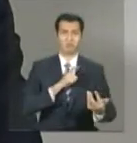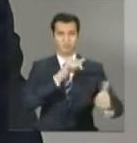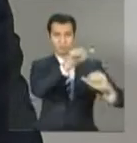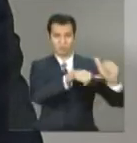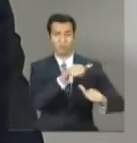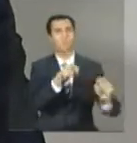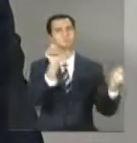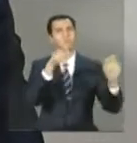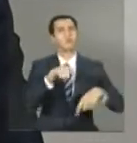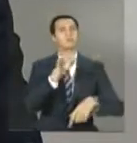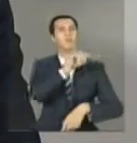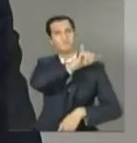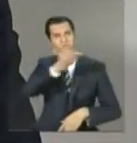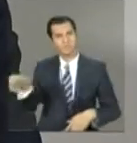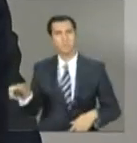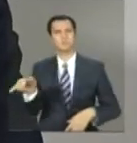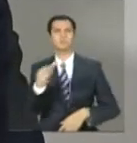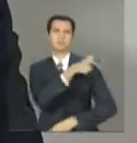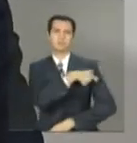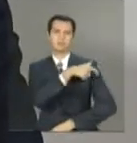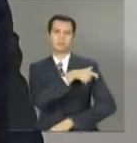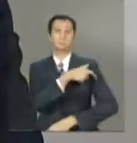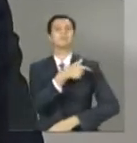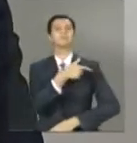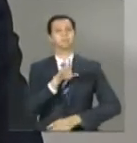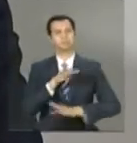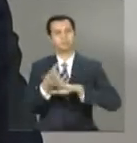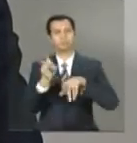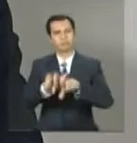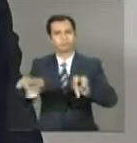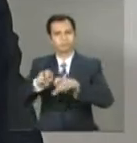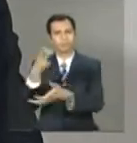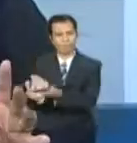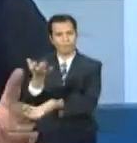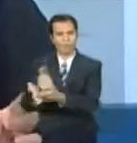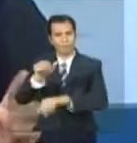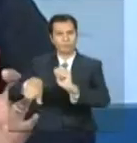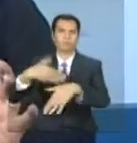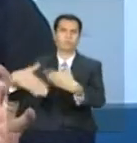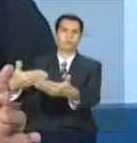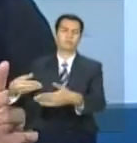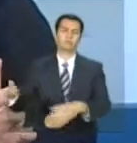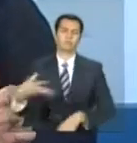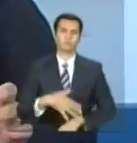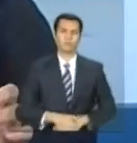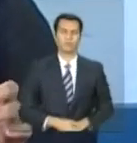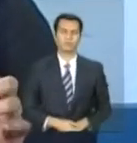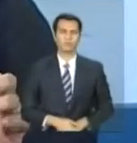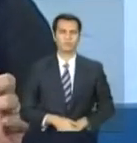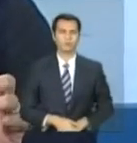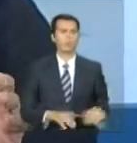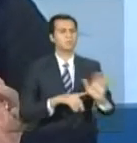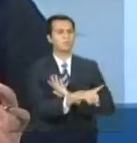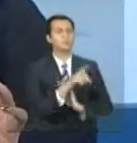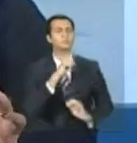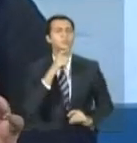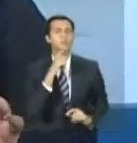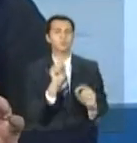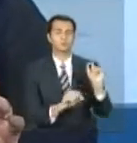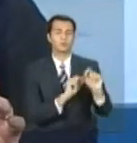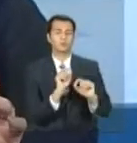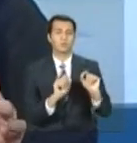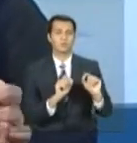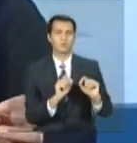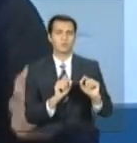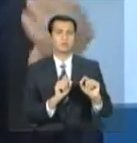deve comunicar ao gestor e esse deve proceder à sua atualização cadastral. Tem uma dúvida dele aqui ainda em relação a uma observação que ele